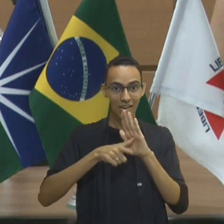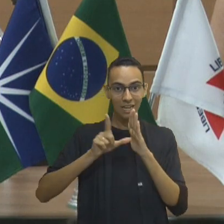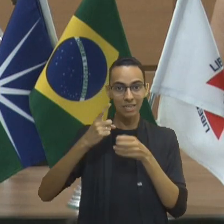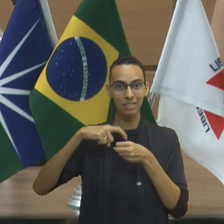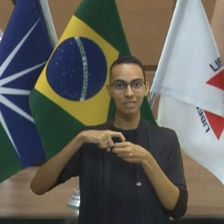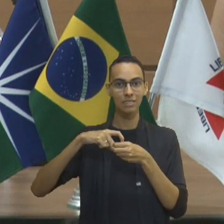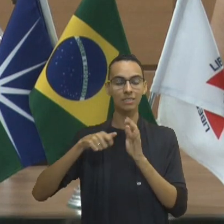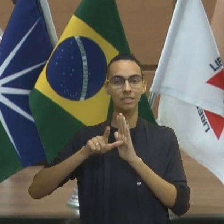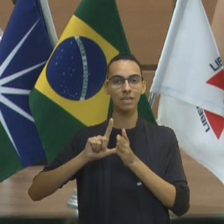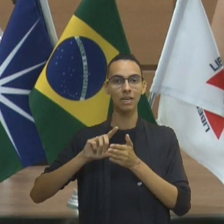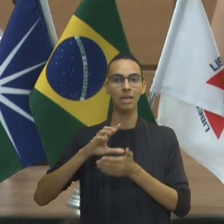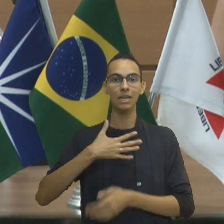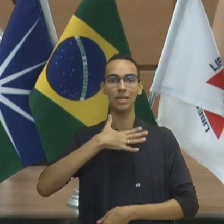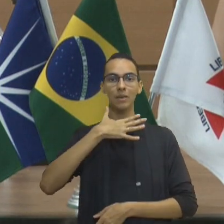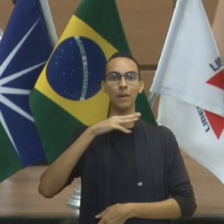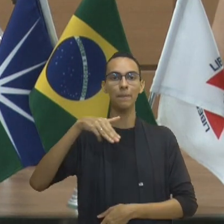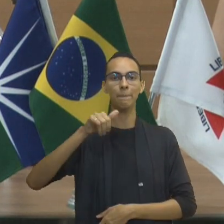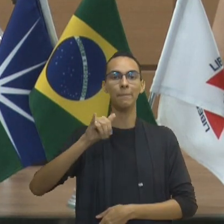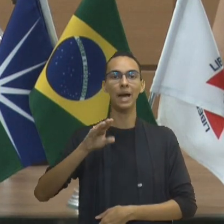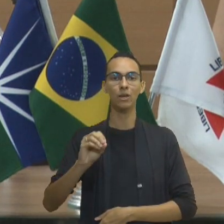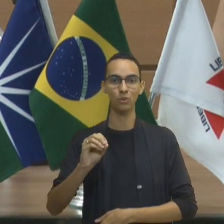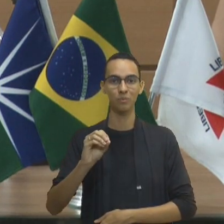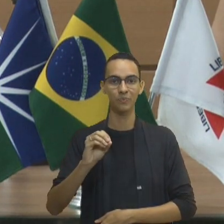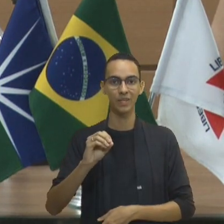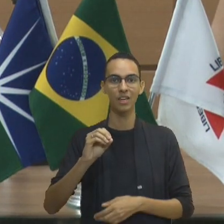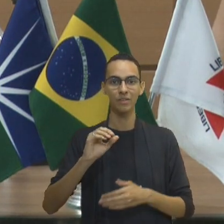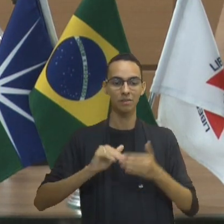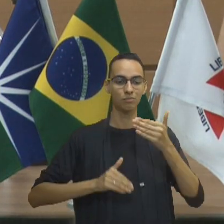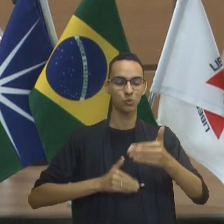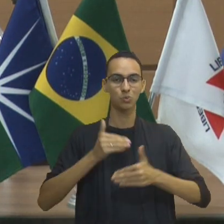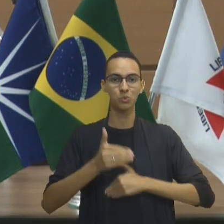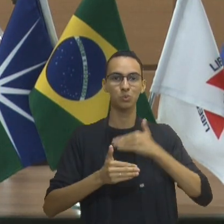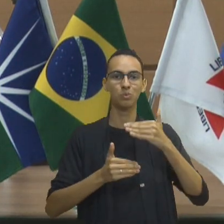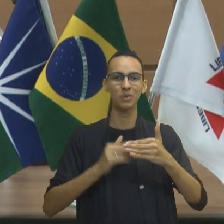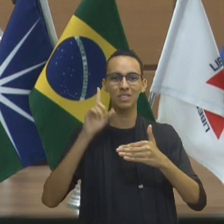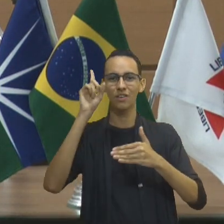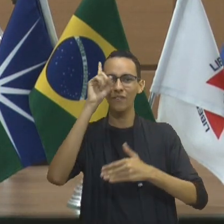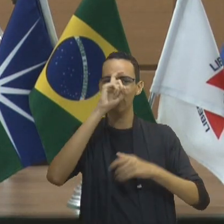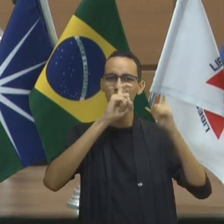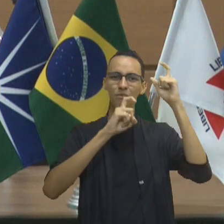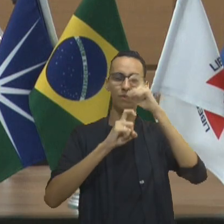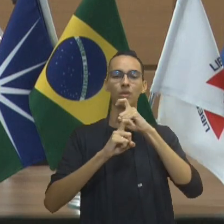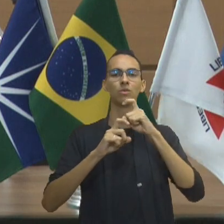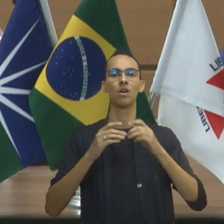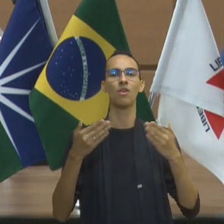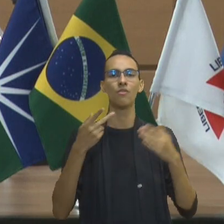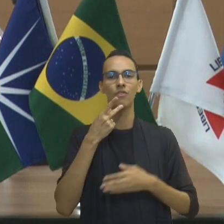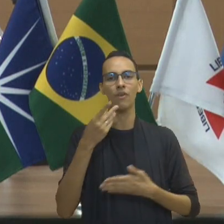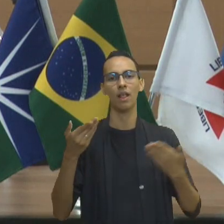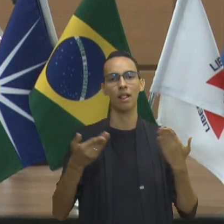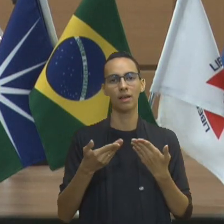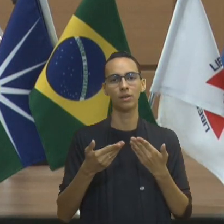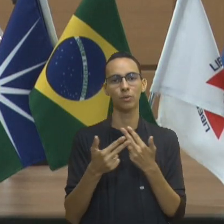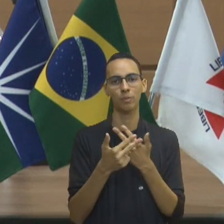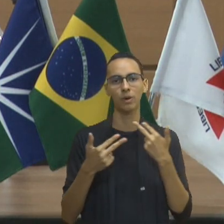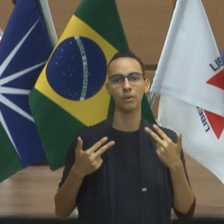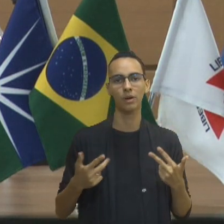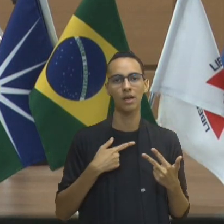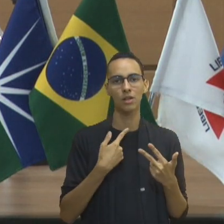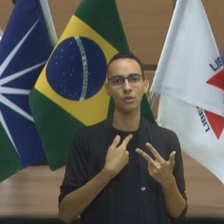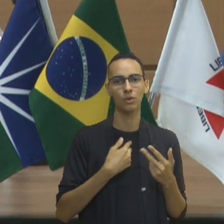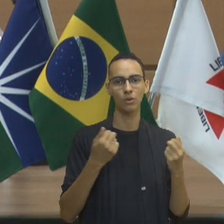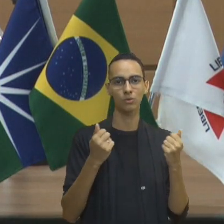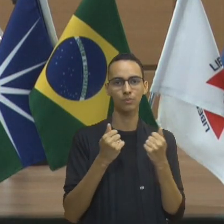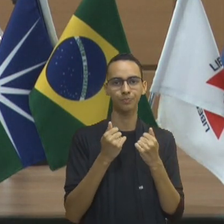Aí vai ficando cada vez mais difícil. E eu vou colocar uma coisa aqui bem clara. Nós estamos